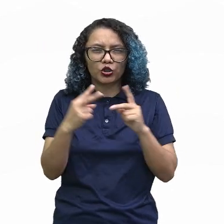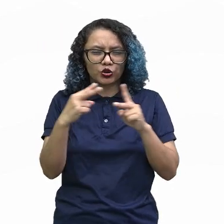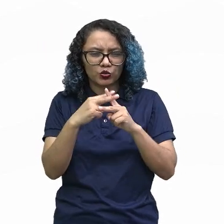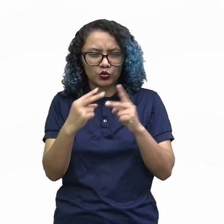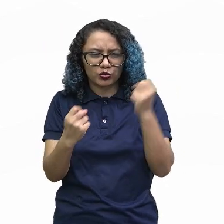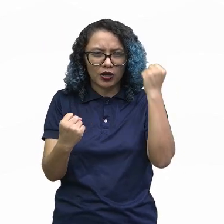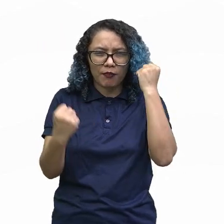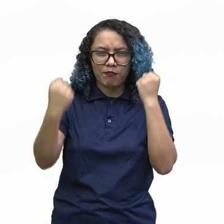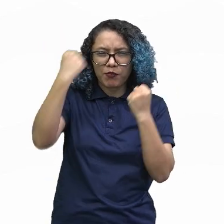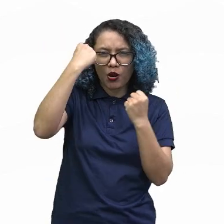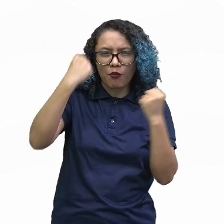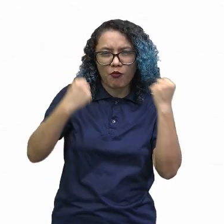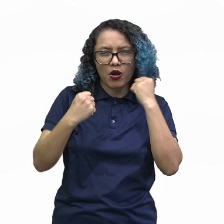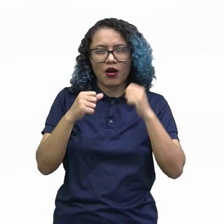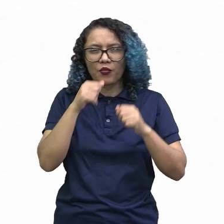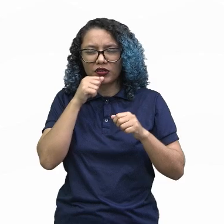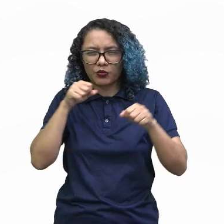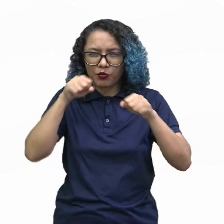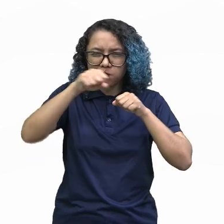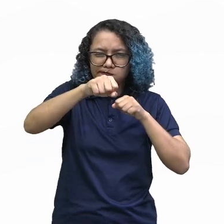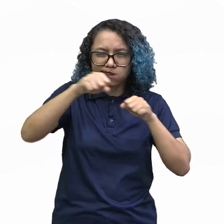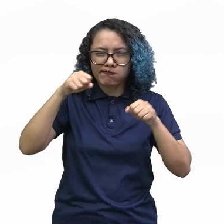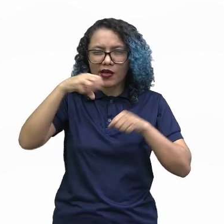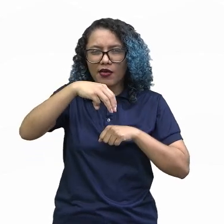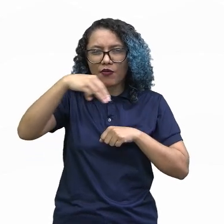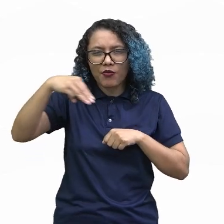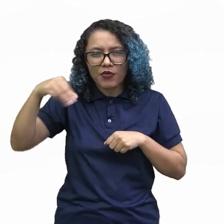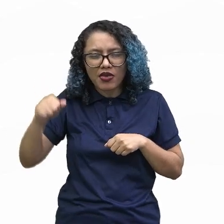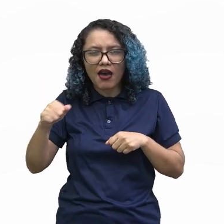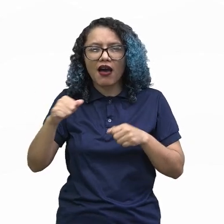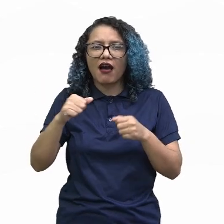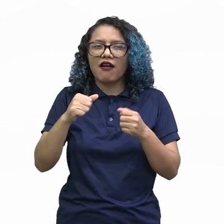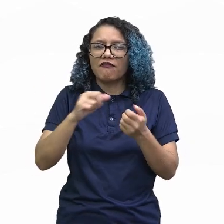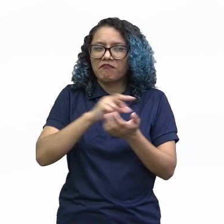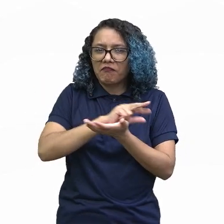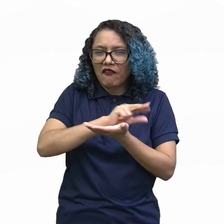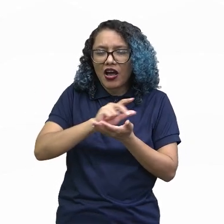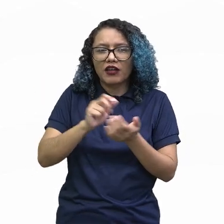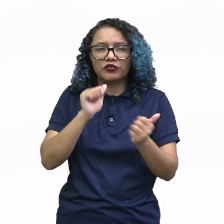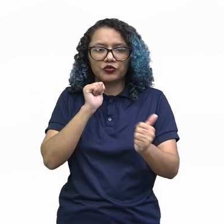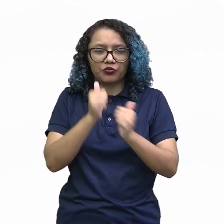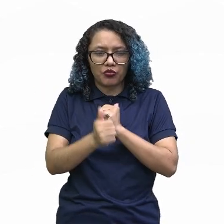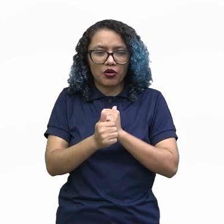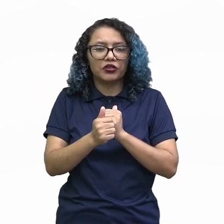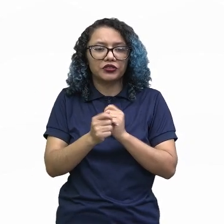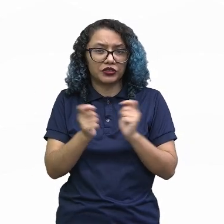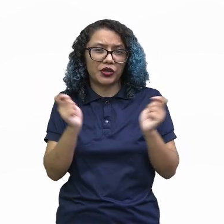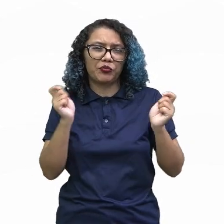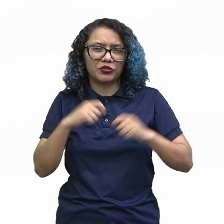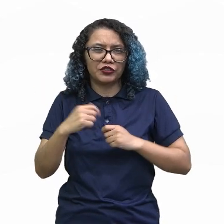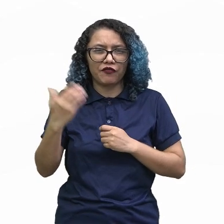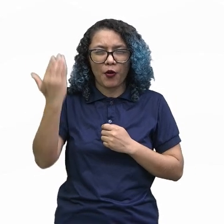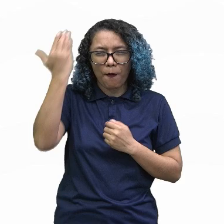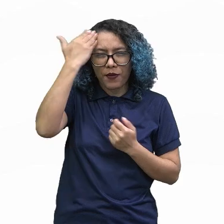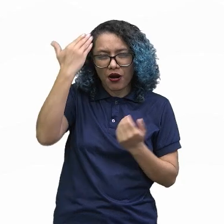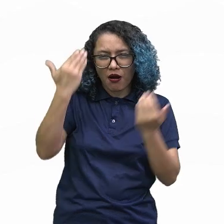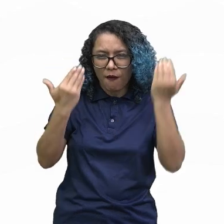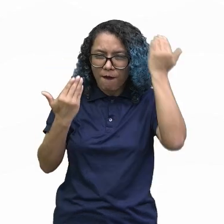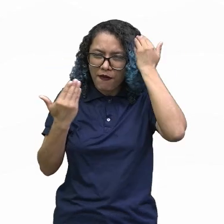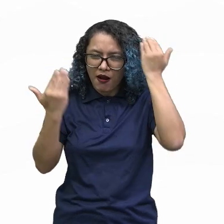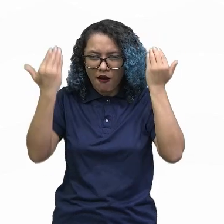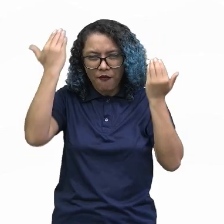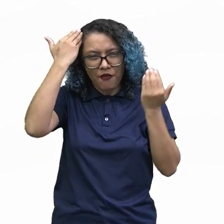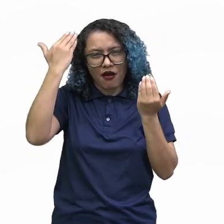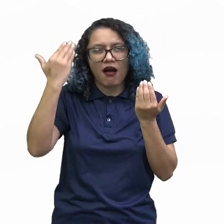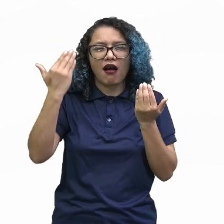impacto, né, ali o boxe, MMA, aqueles esportes, né, que estão relacionados a essas lesões, que